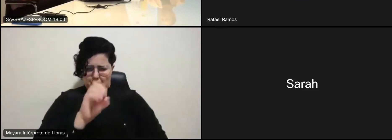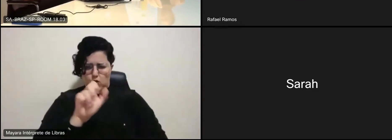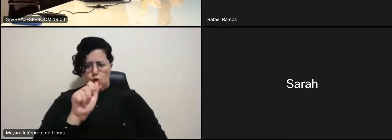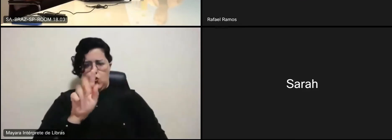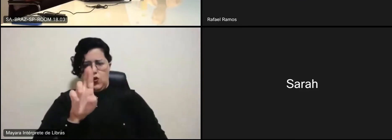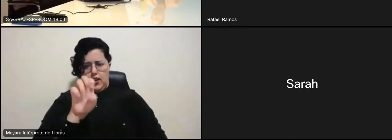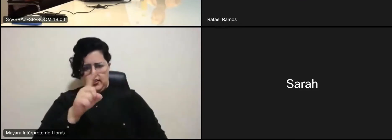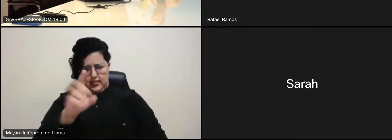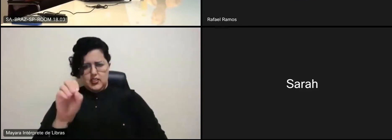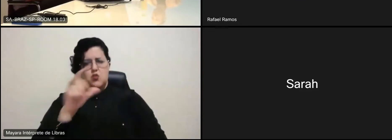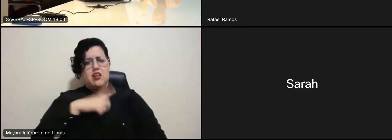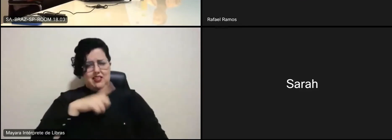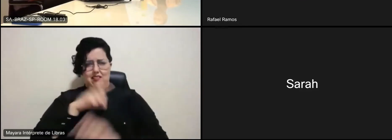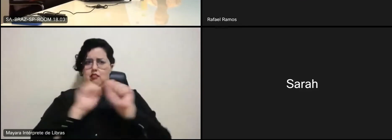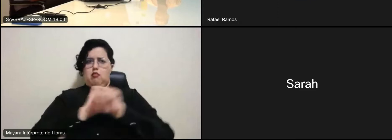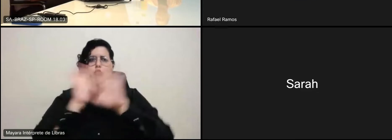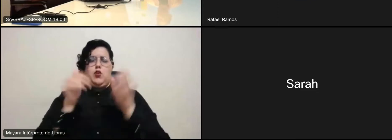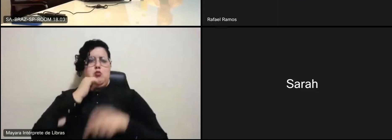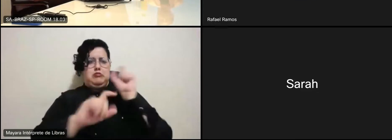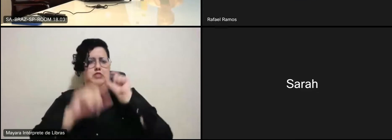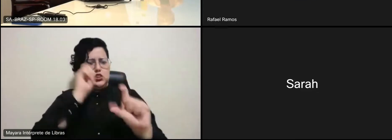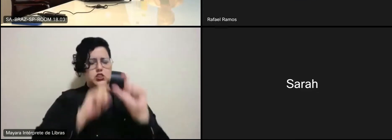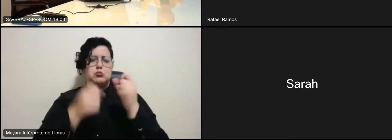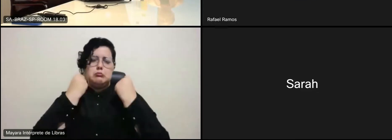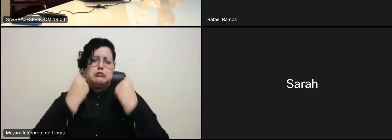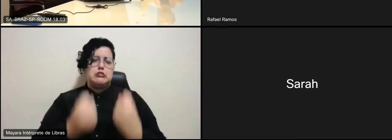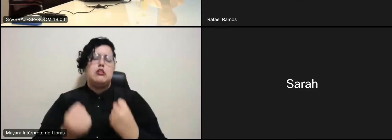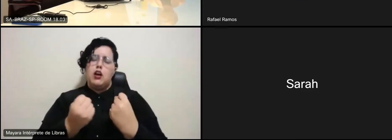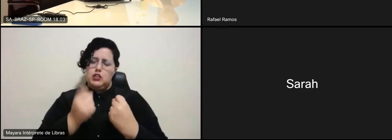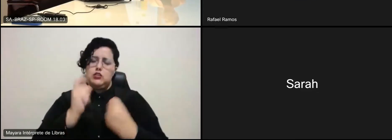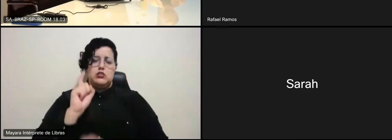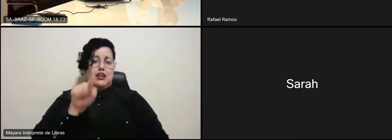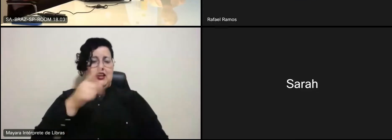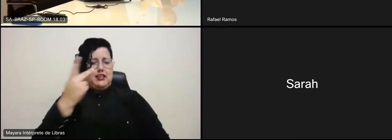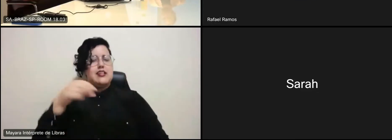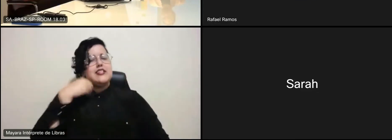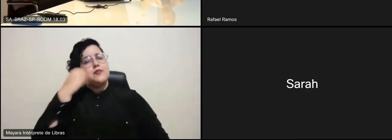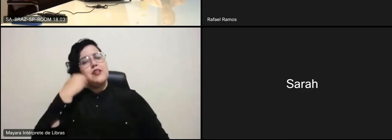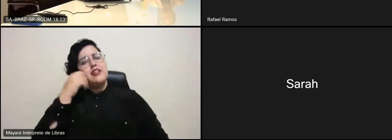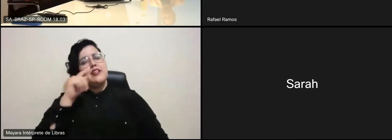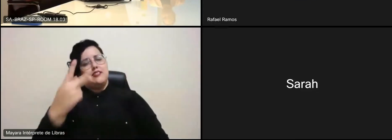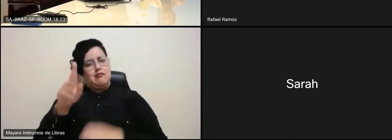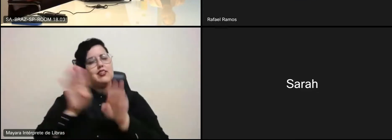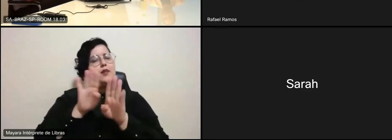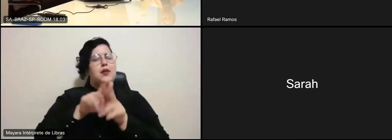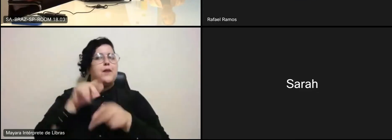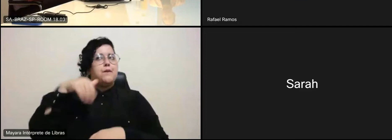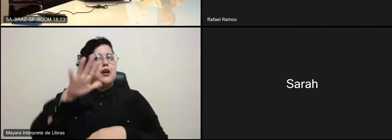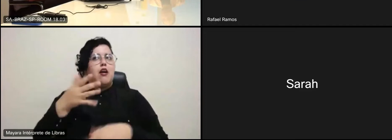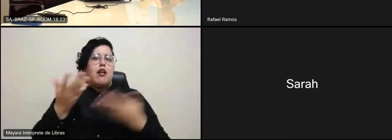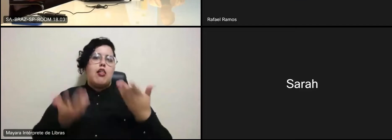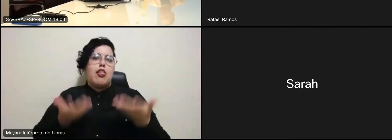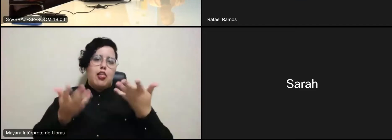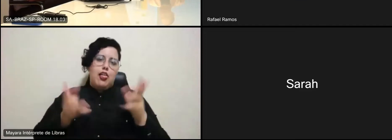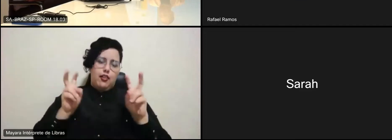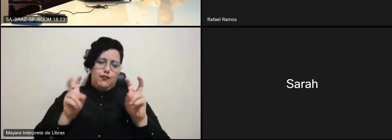como eu disse, ela foi explícita e talvez a minha experiência seja uma microagressão velada, né? Durante algum